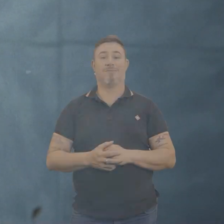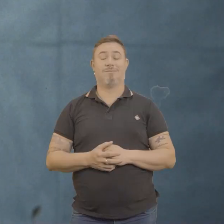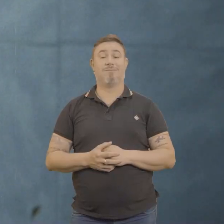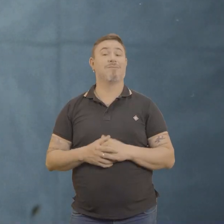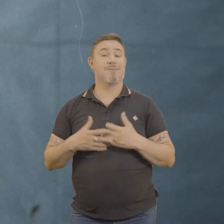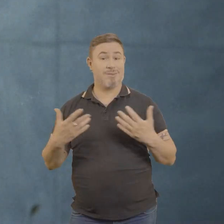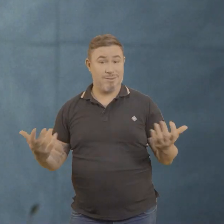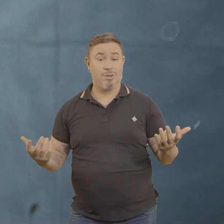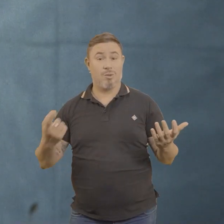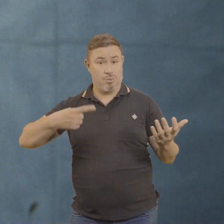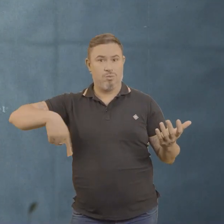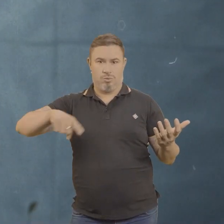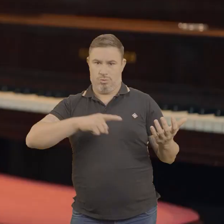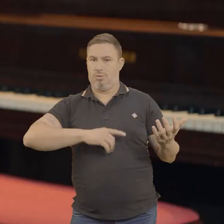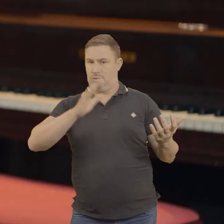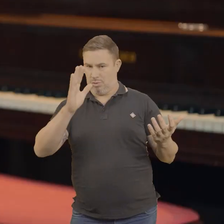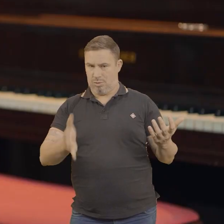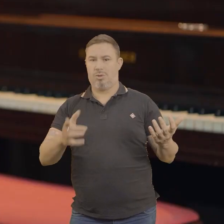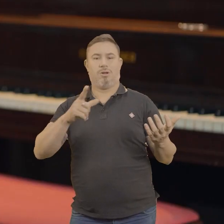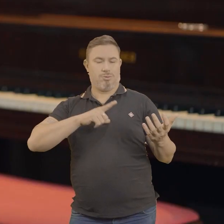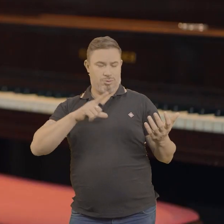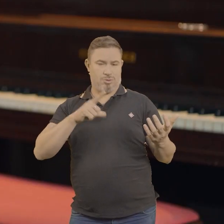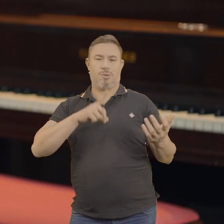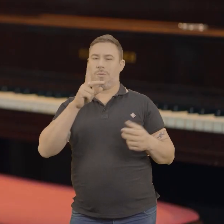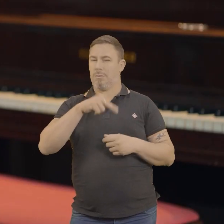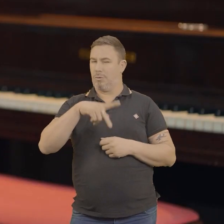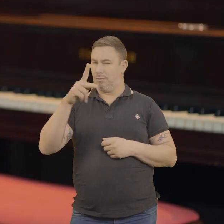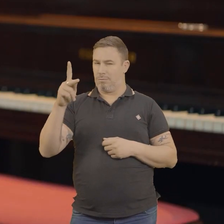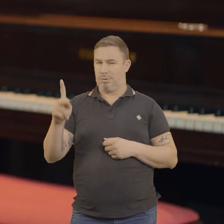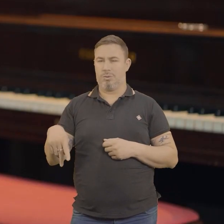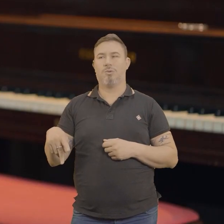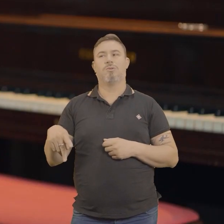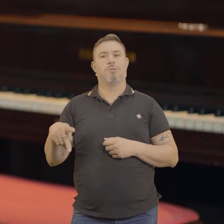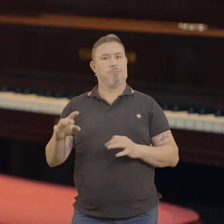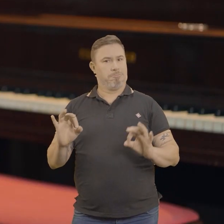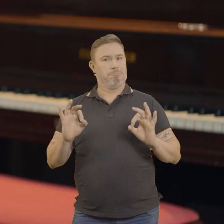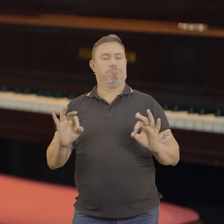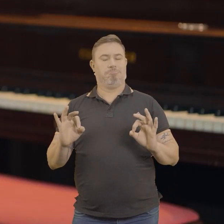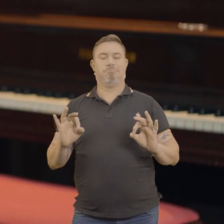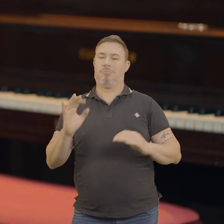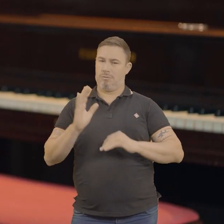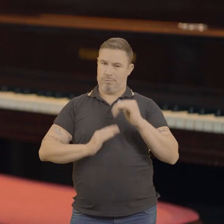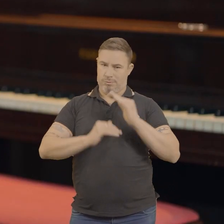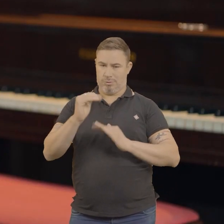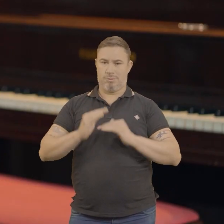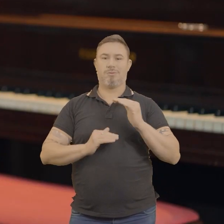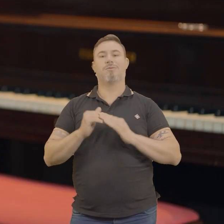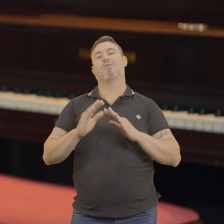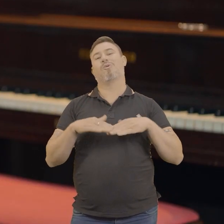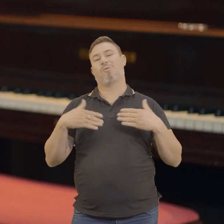Então, nós já tínhamos um corpo docente bem significativo e foi quando